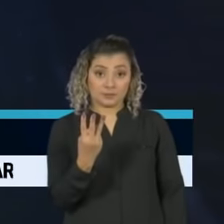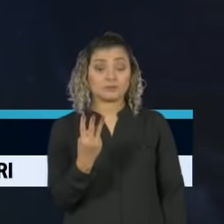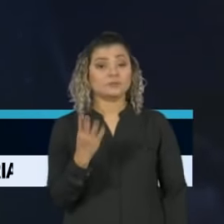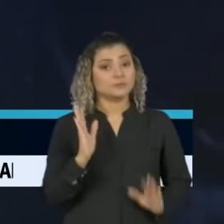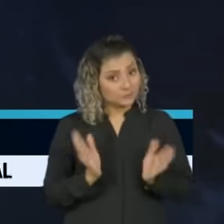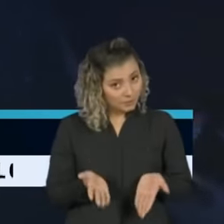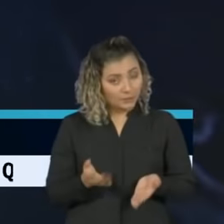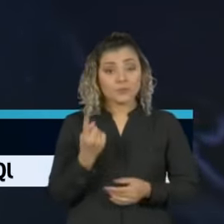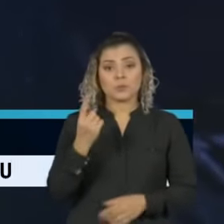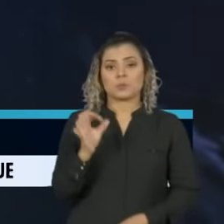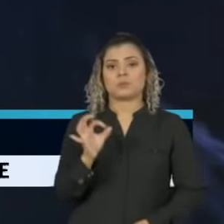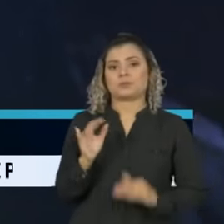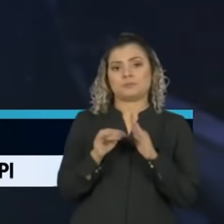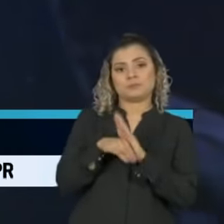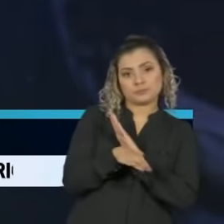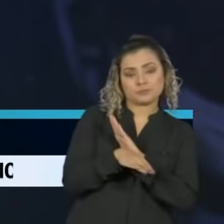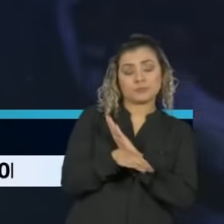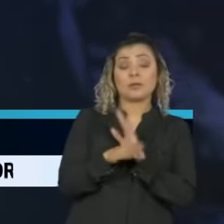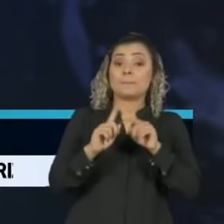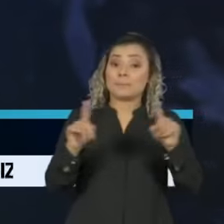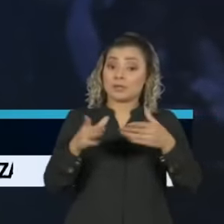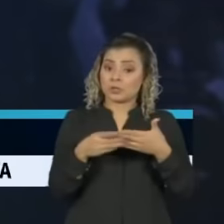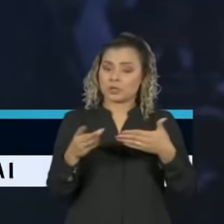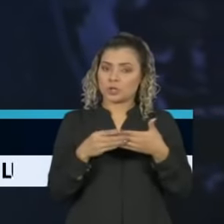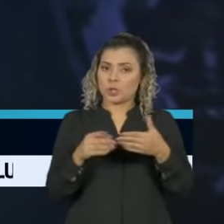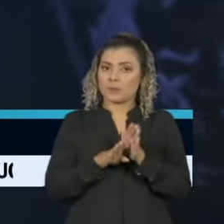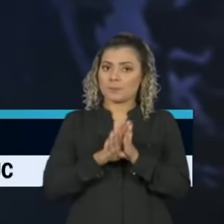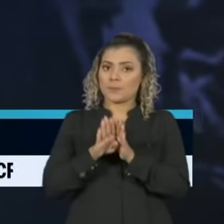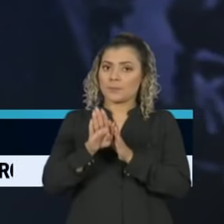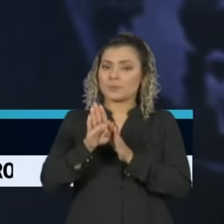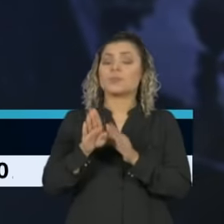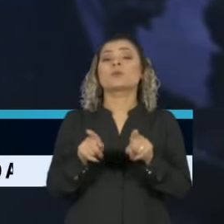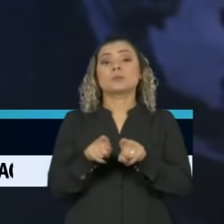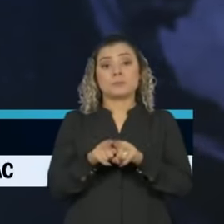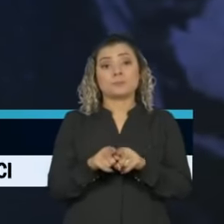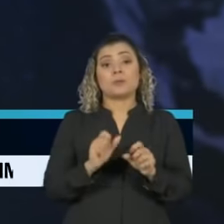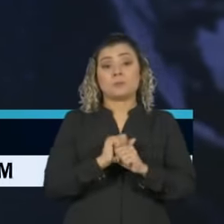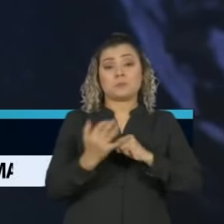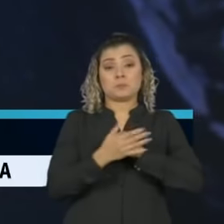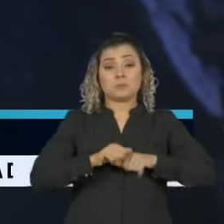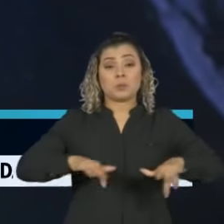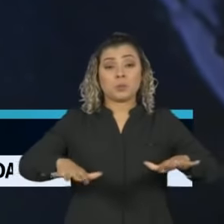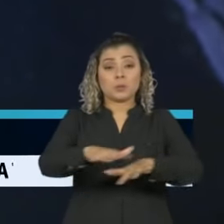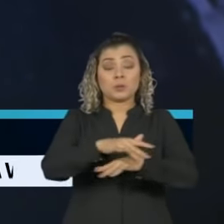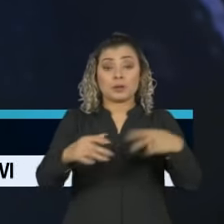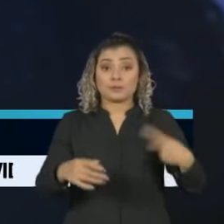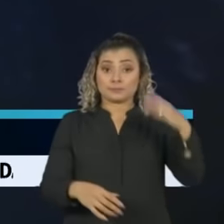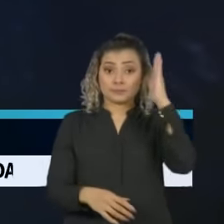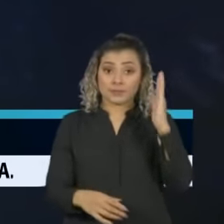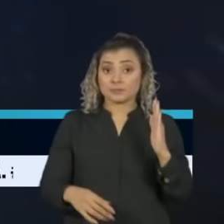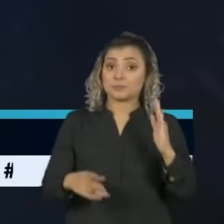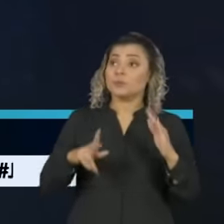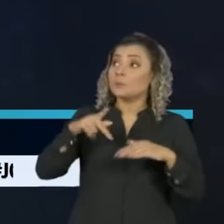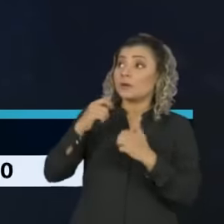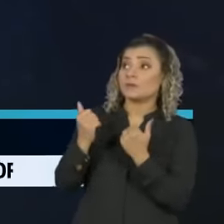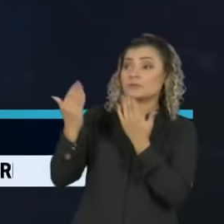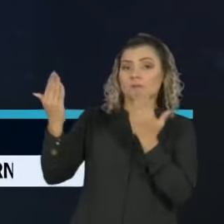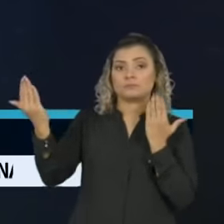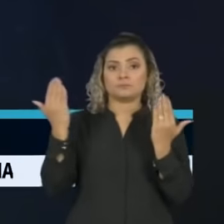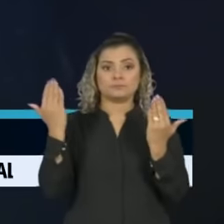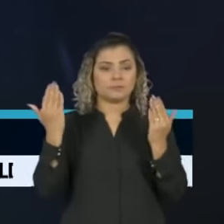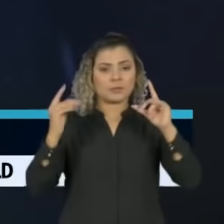queda de quase 1%. Por causa da alta do dólar e da pandemia do coronavírus, as despesas dos brasileiros no exterior registraram o